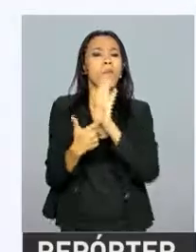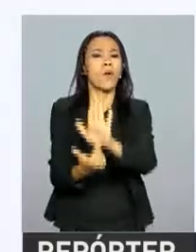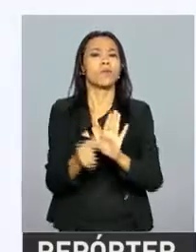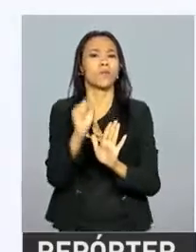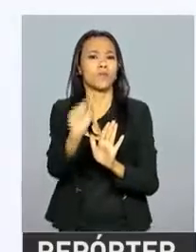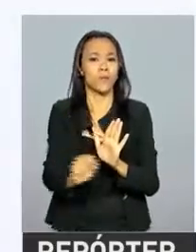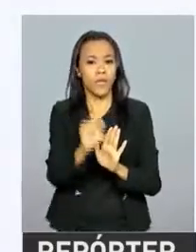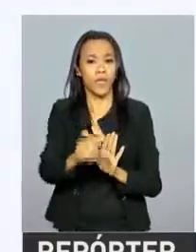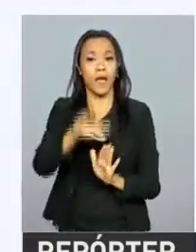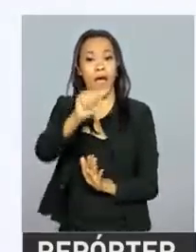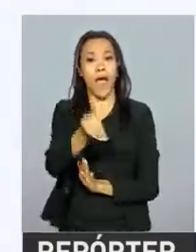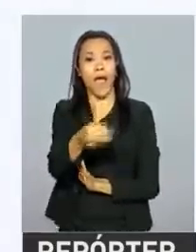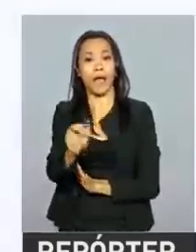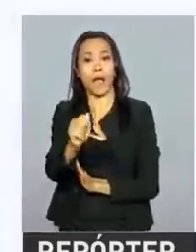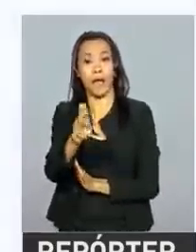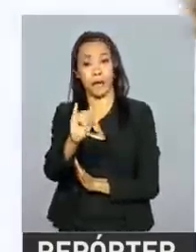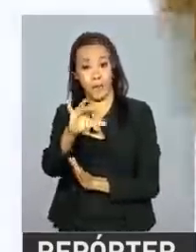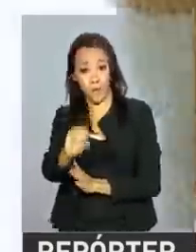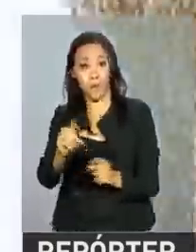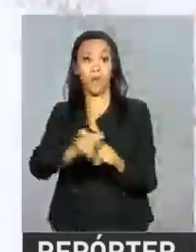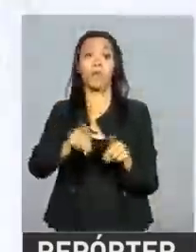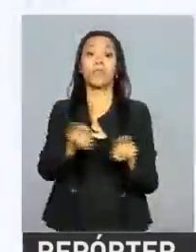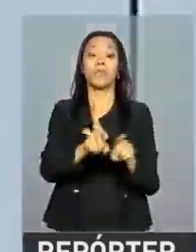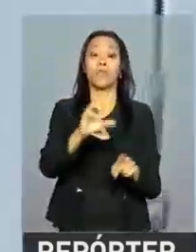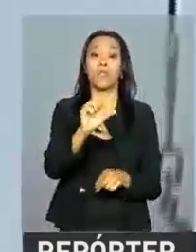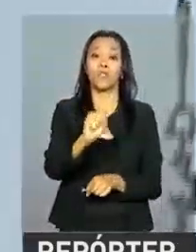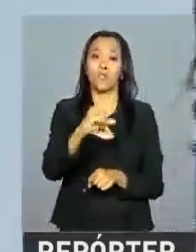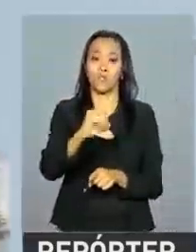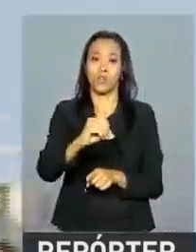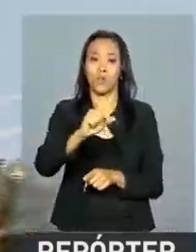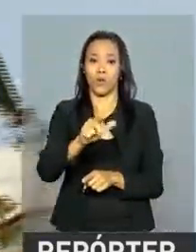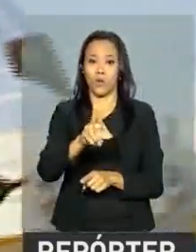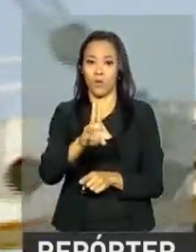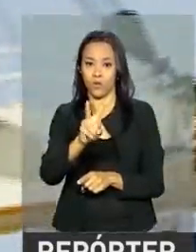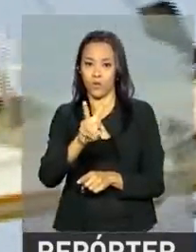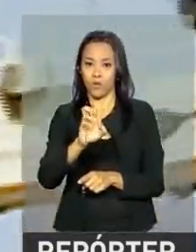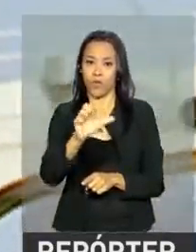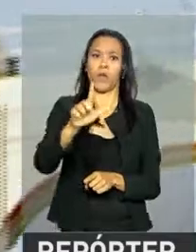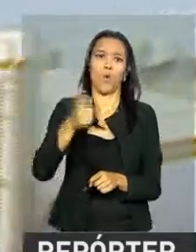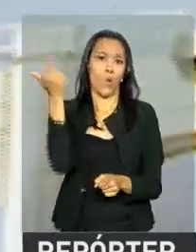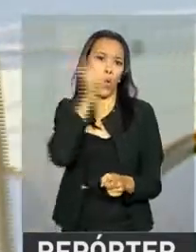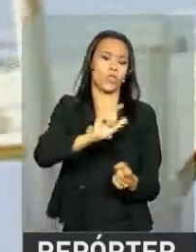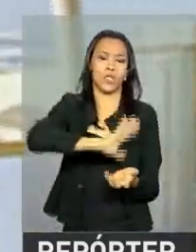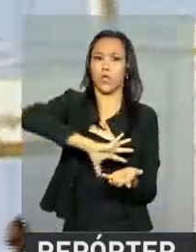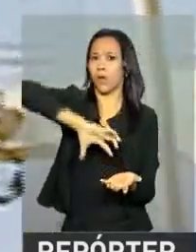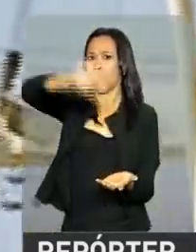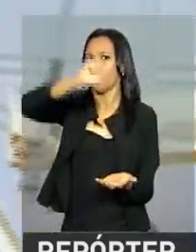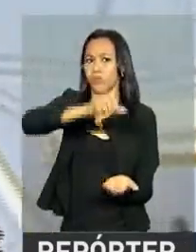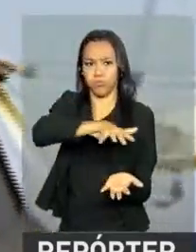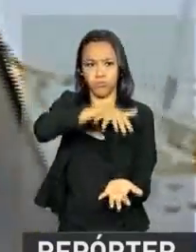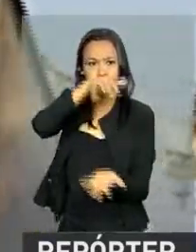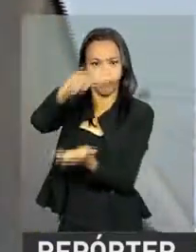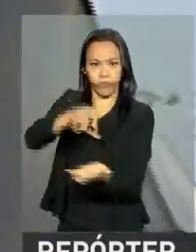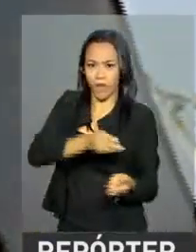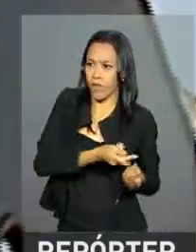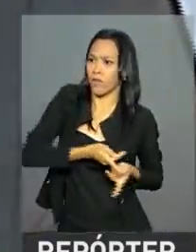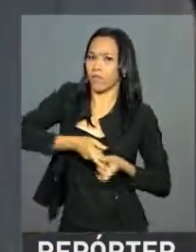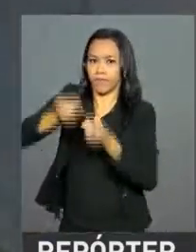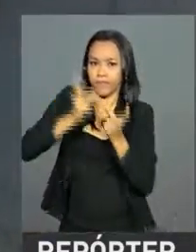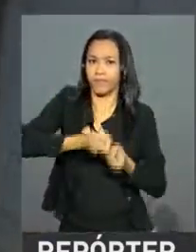que o arábica e o solúvel embarcado no ano passado atingiram o maior volume anual desde o início das exportações